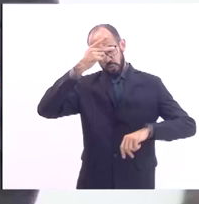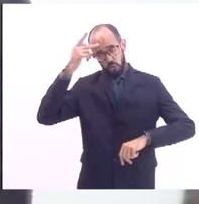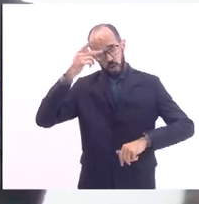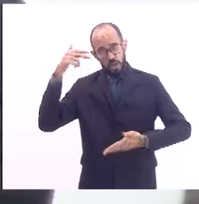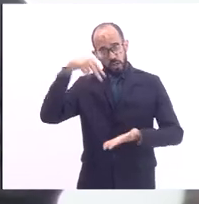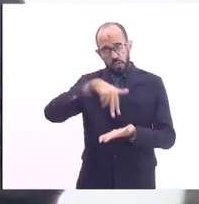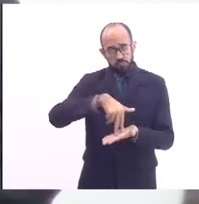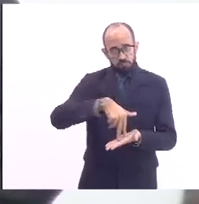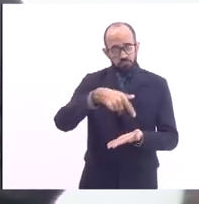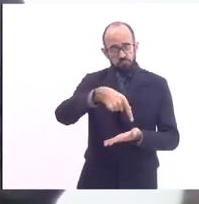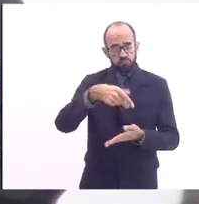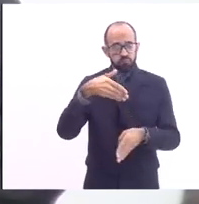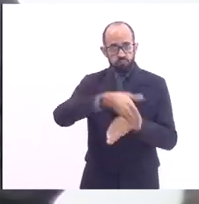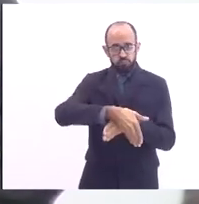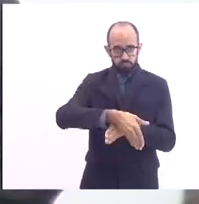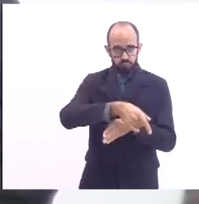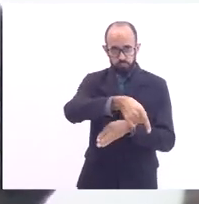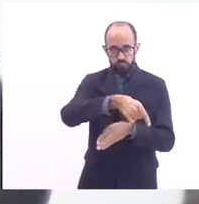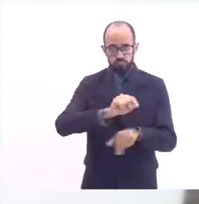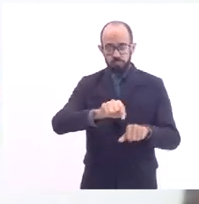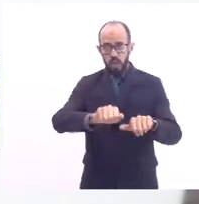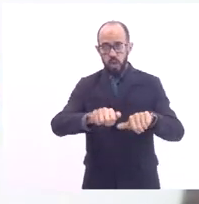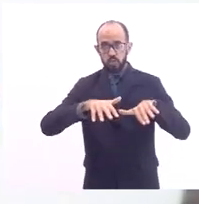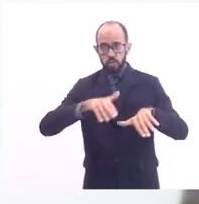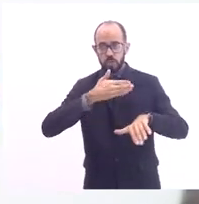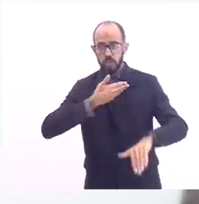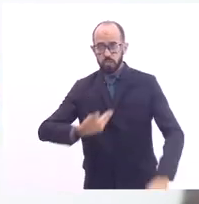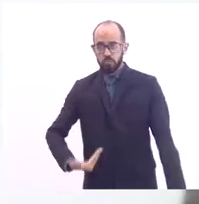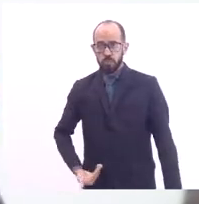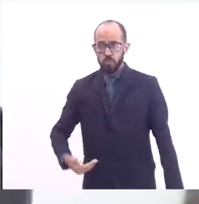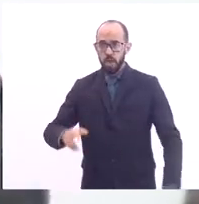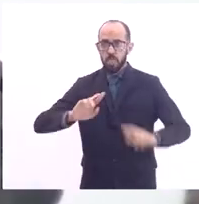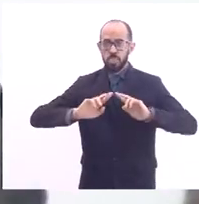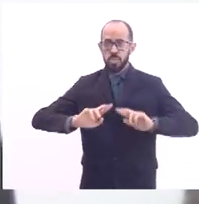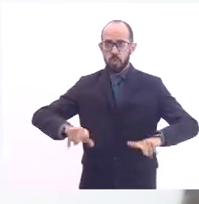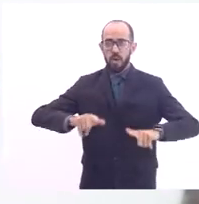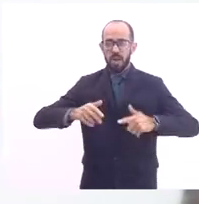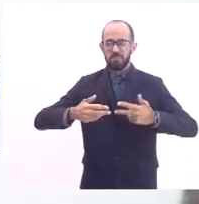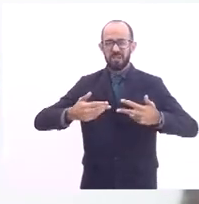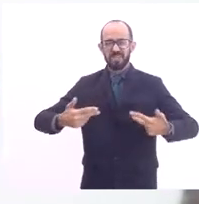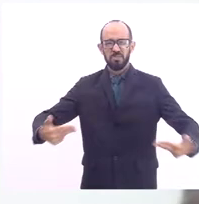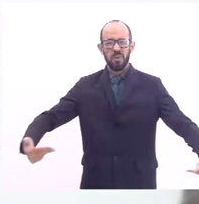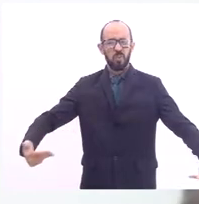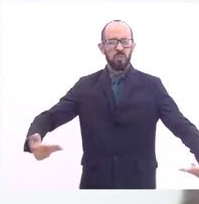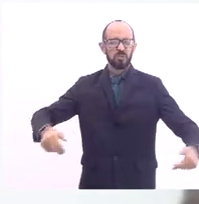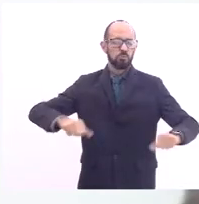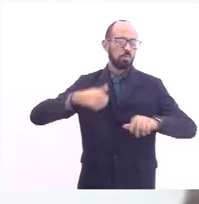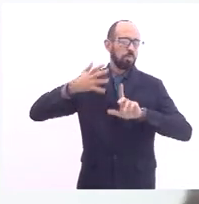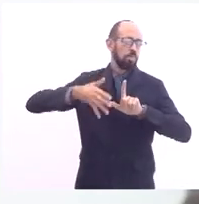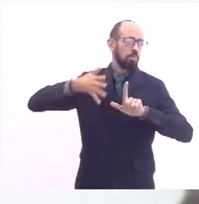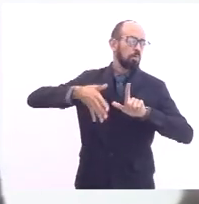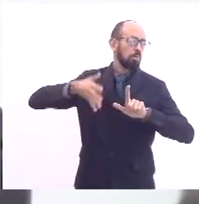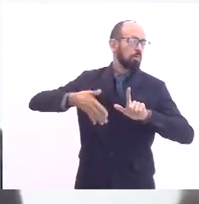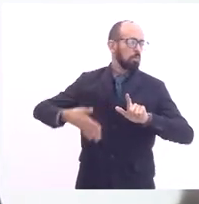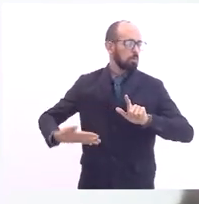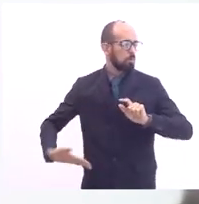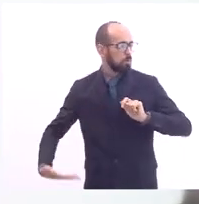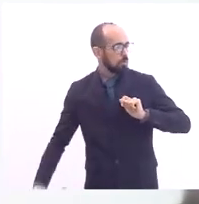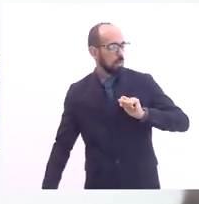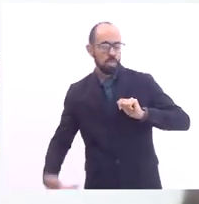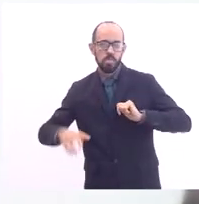que... Quero dizer que a audiência pública não é para ser uma coisa interminável, né?